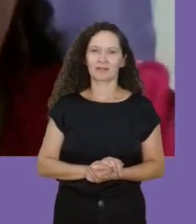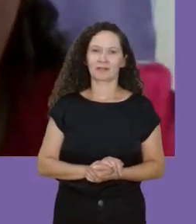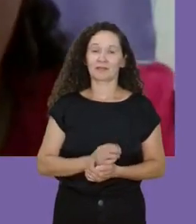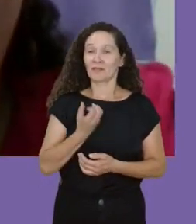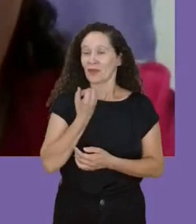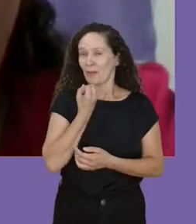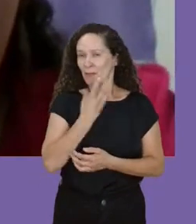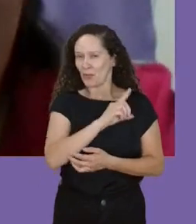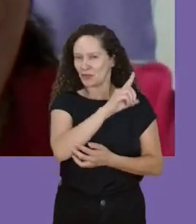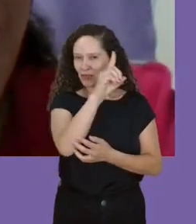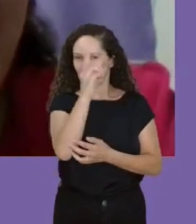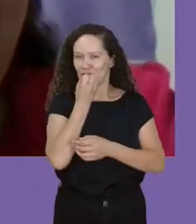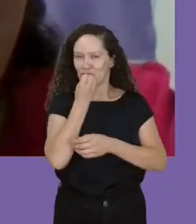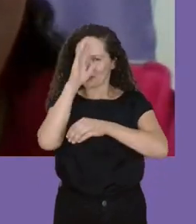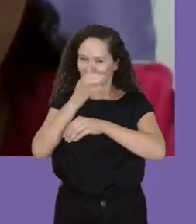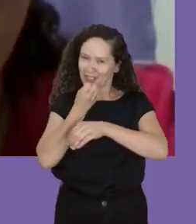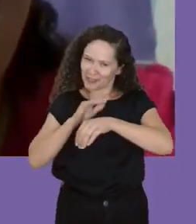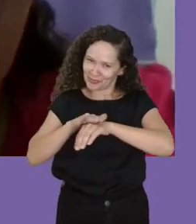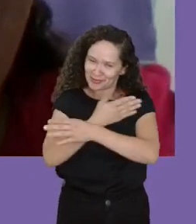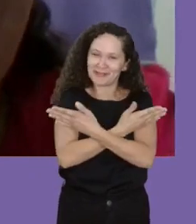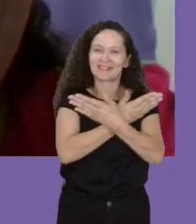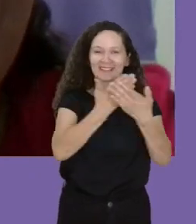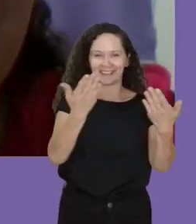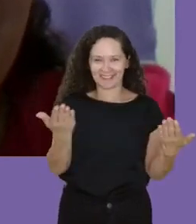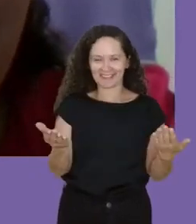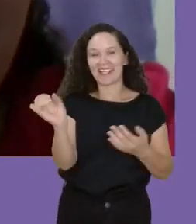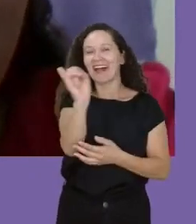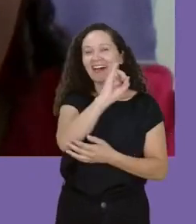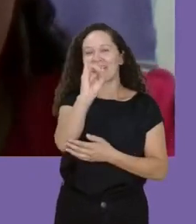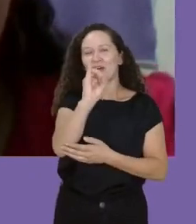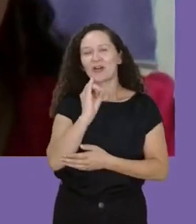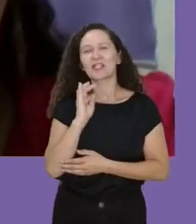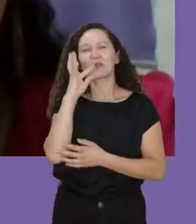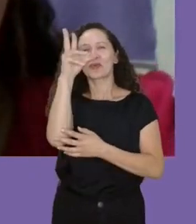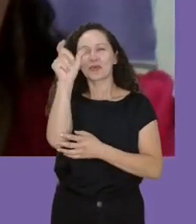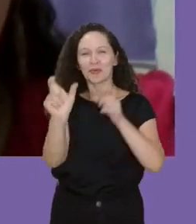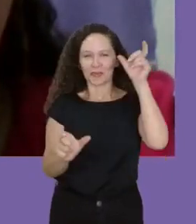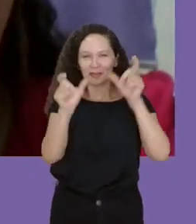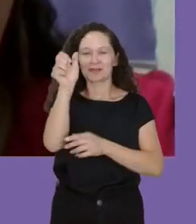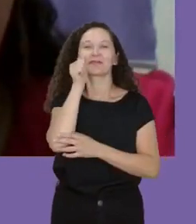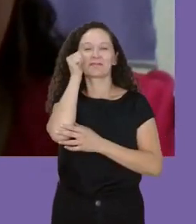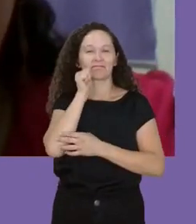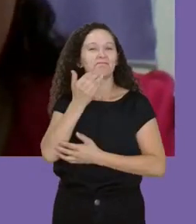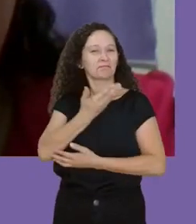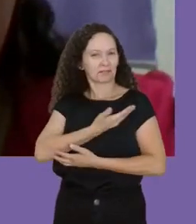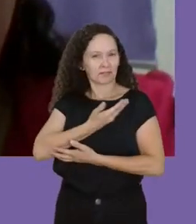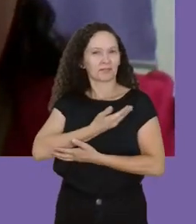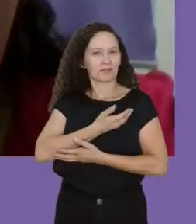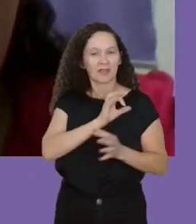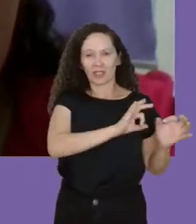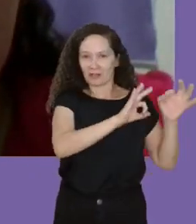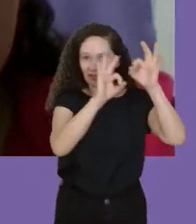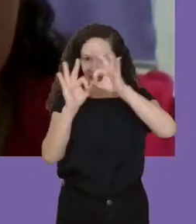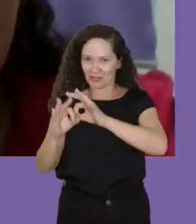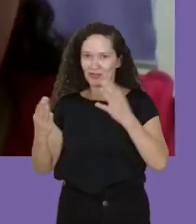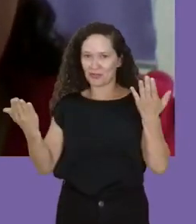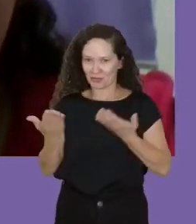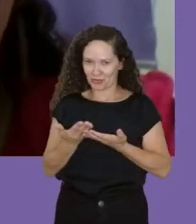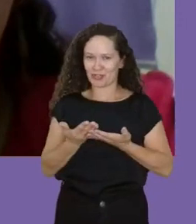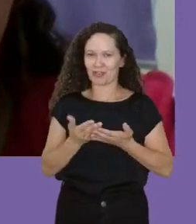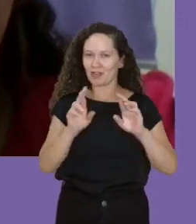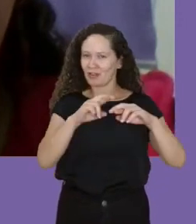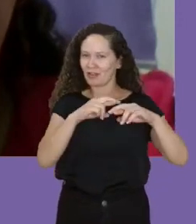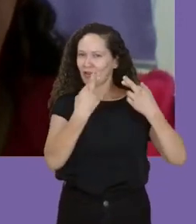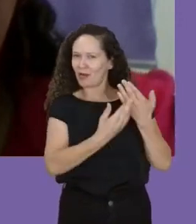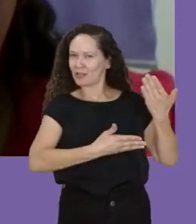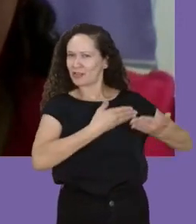Bom dia, boa tarde, boa noite, né? Olá a todas as companheiras que estão assistindo, né, a essas rodas